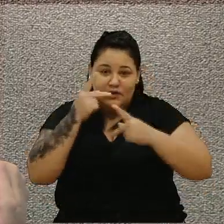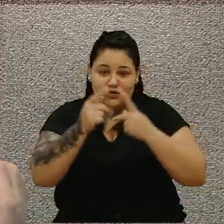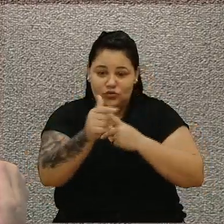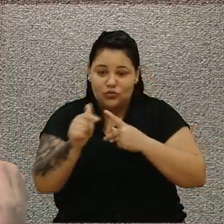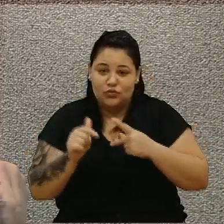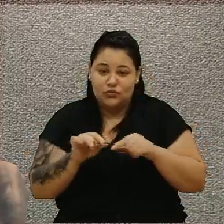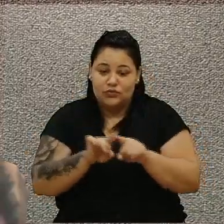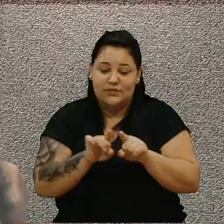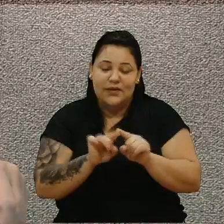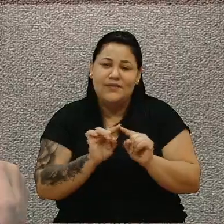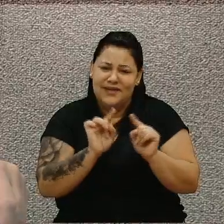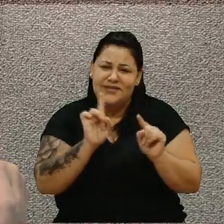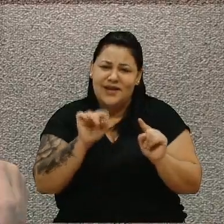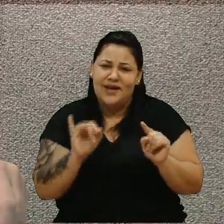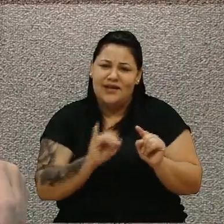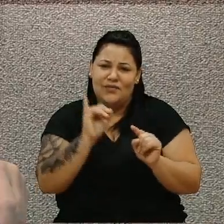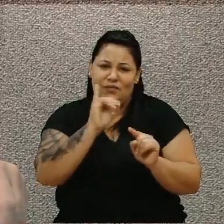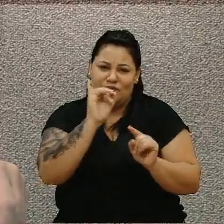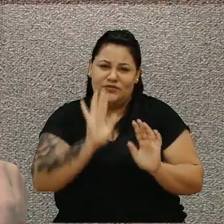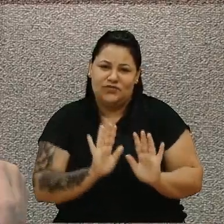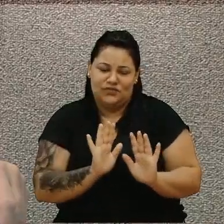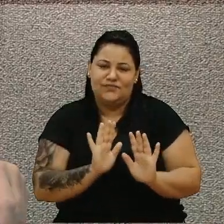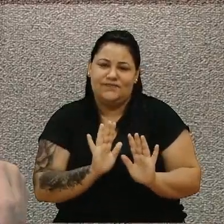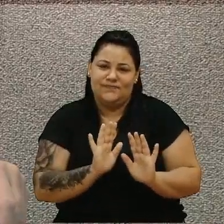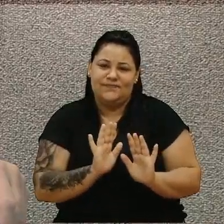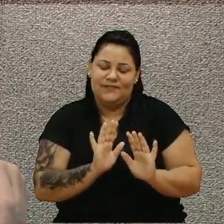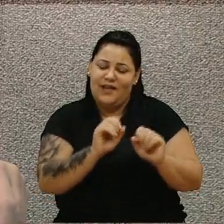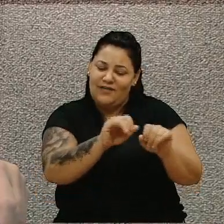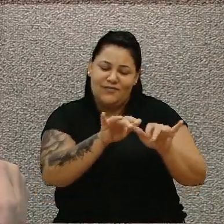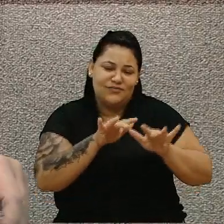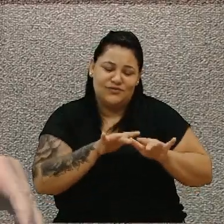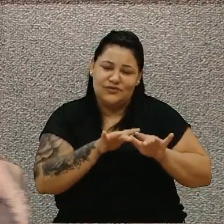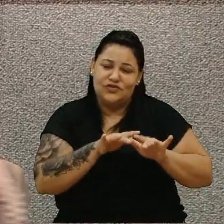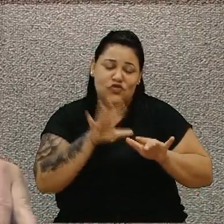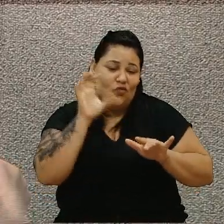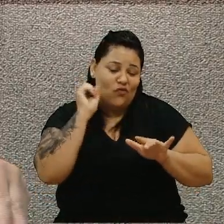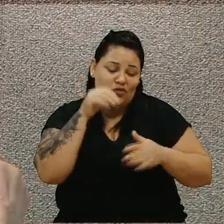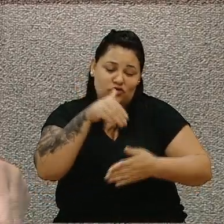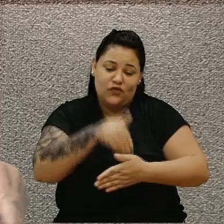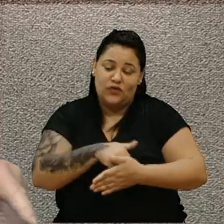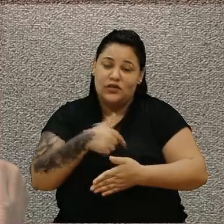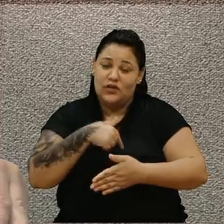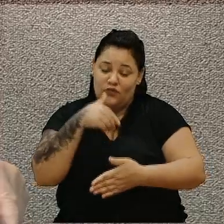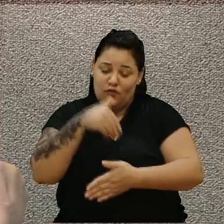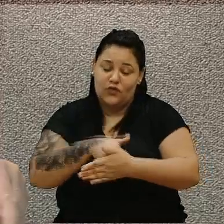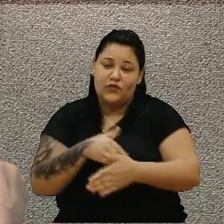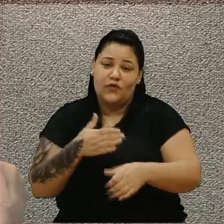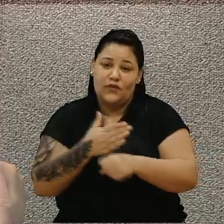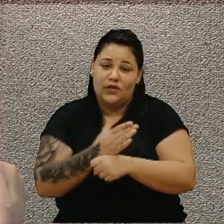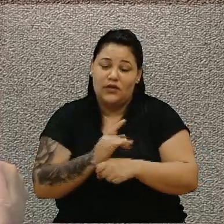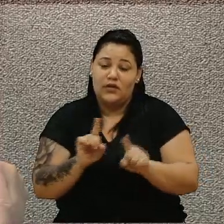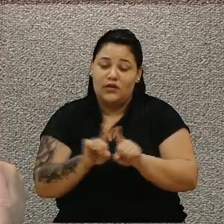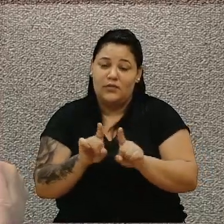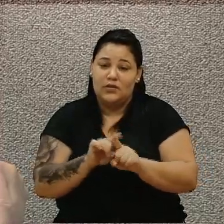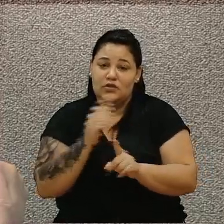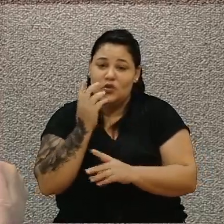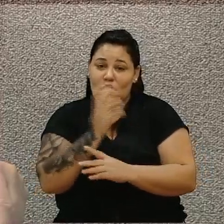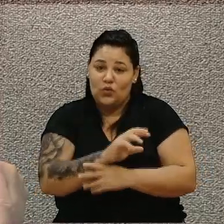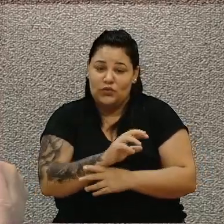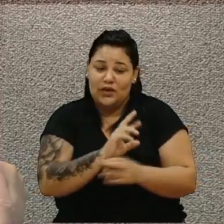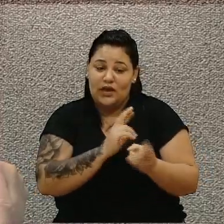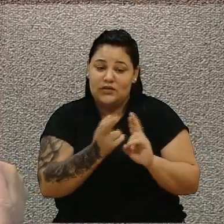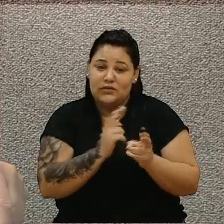mas é importante, né? Uma fala é o parlamento e a gente escuta e a gente vota. Então eu votarei favorável. Eu também sou contra com relação às